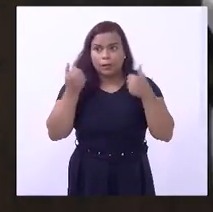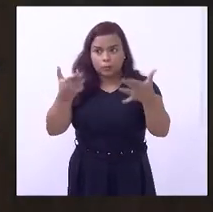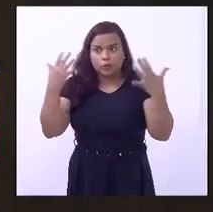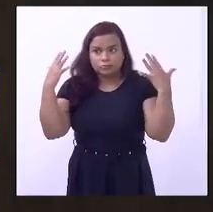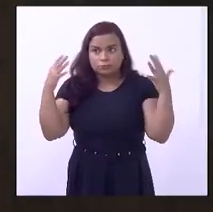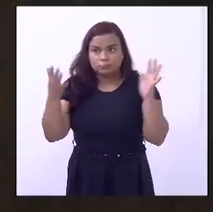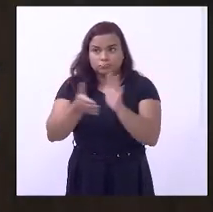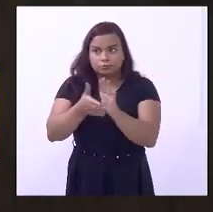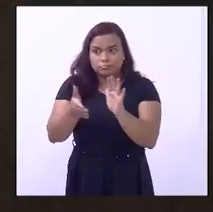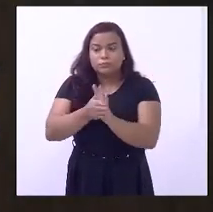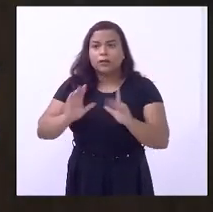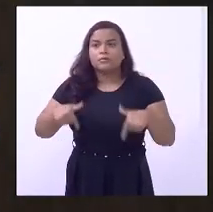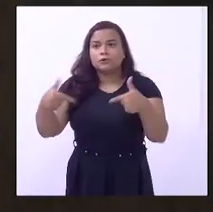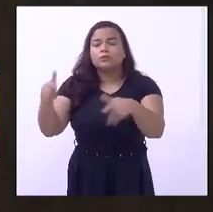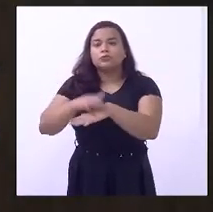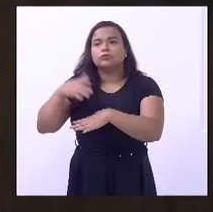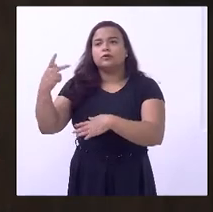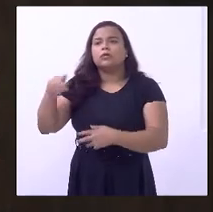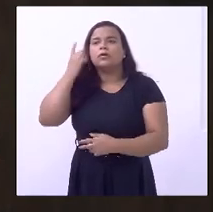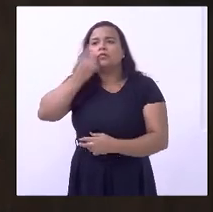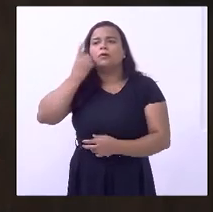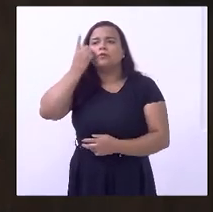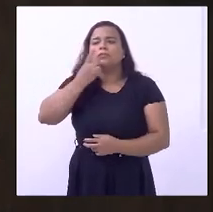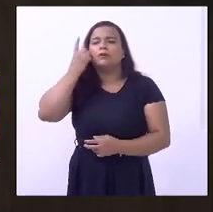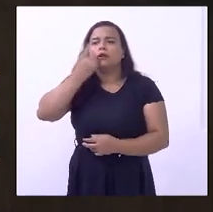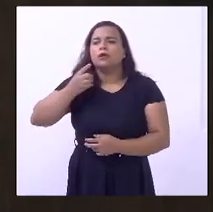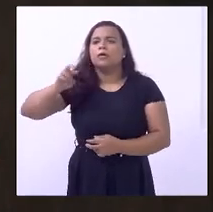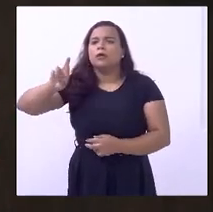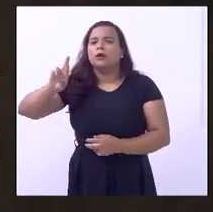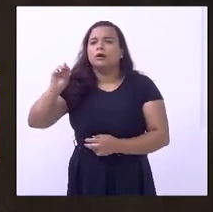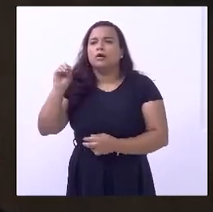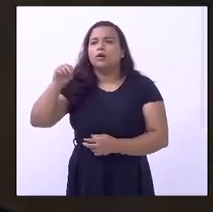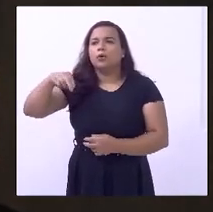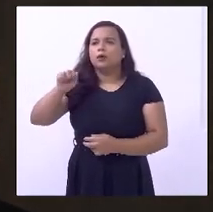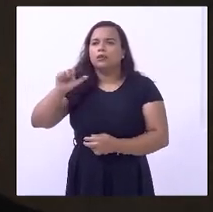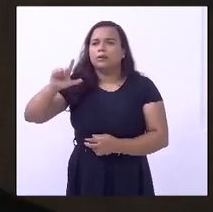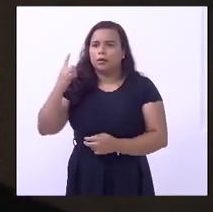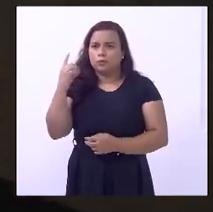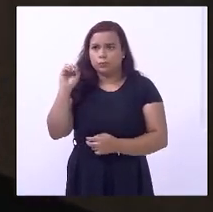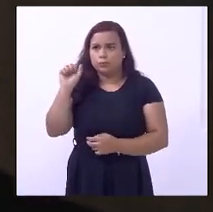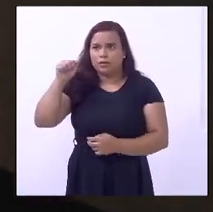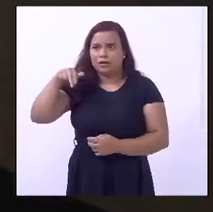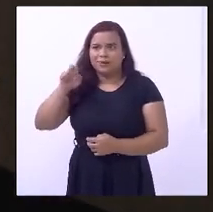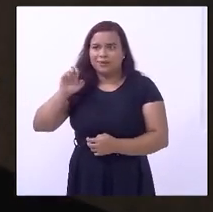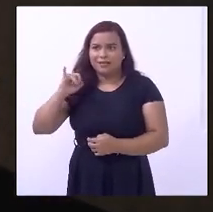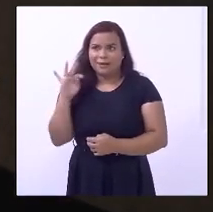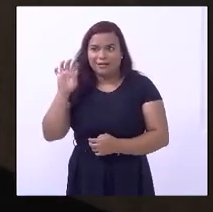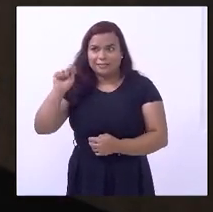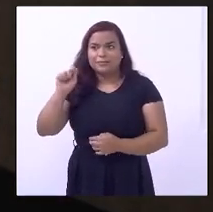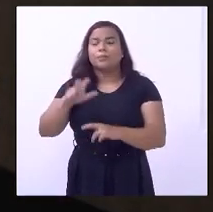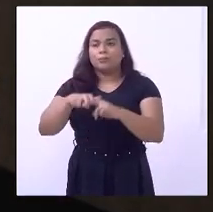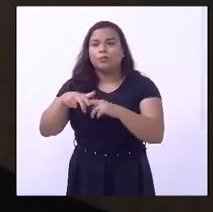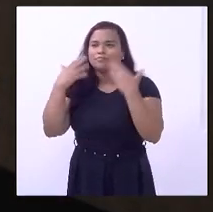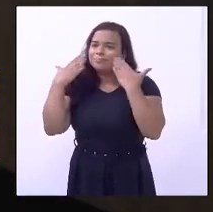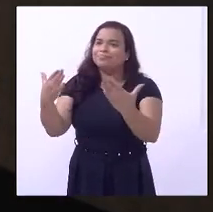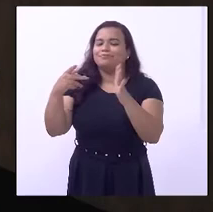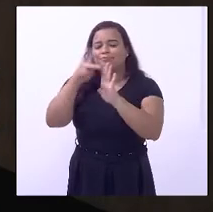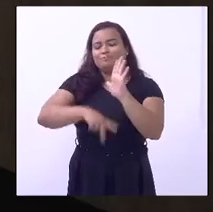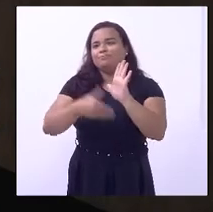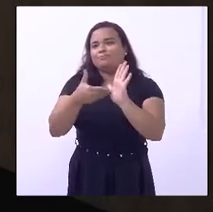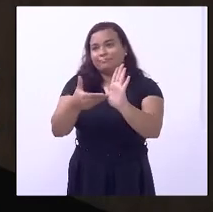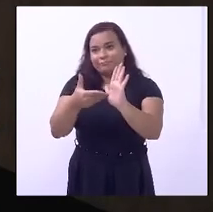a iniciativa do deputado Ronaldo Anchieta, exatamente por apresentar esse